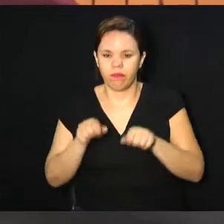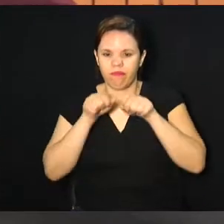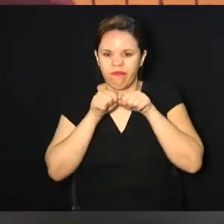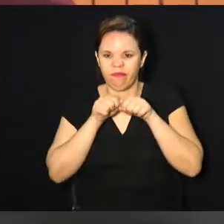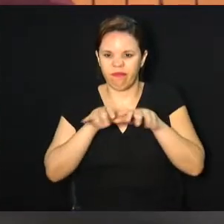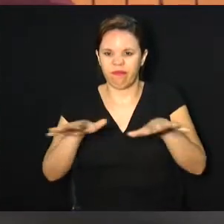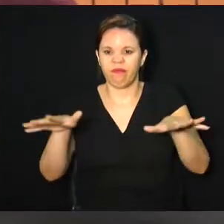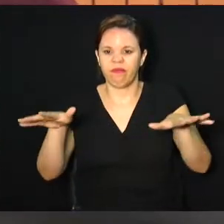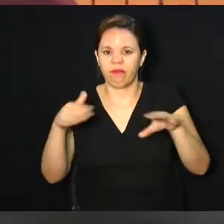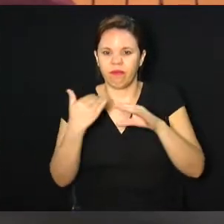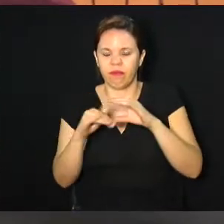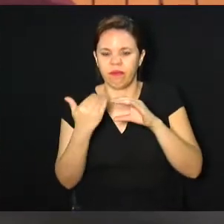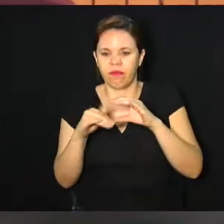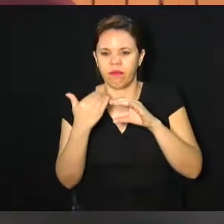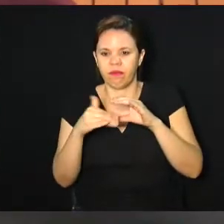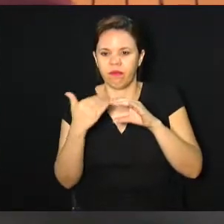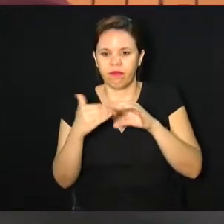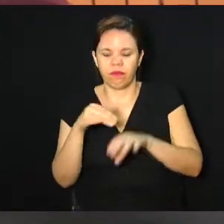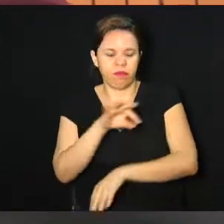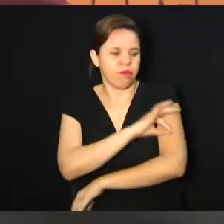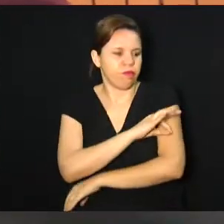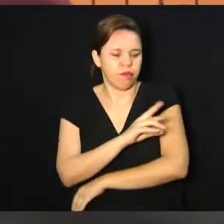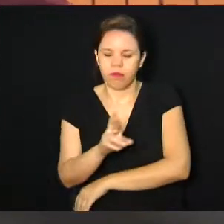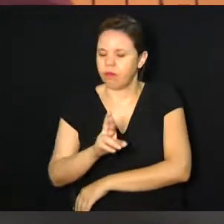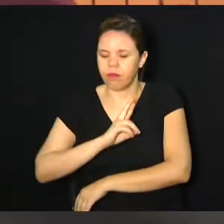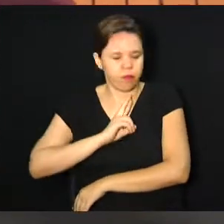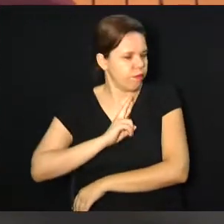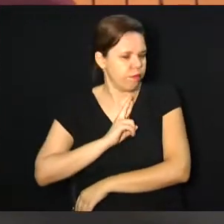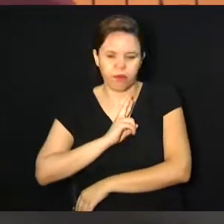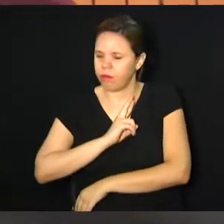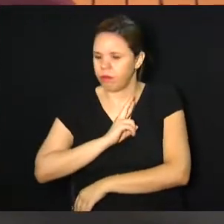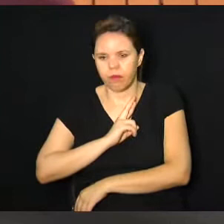e-mails para a prefeitura, que também não respondeu,